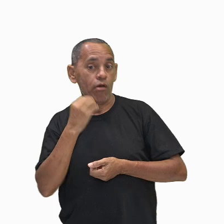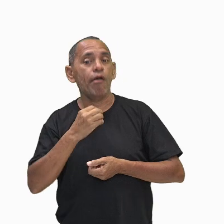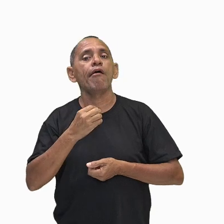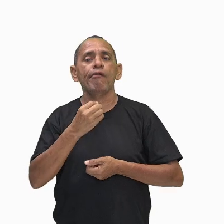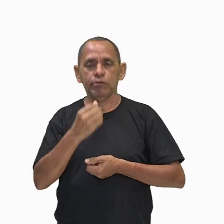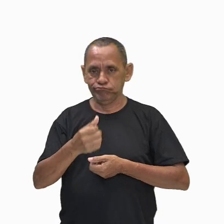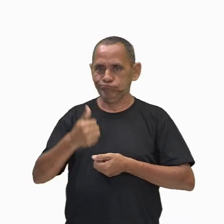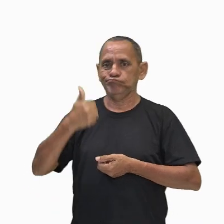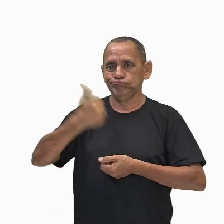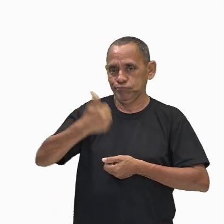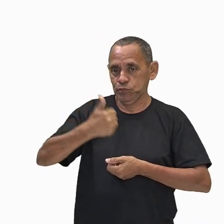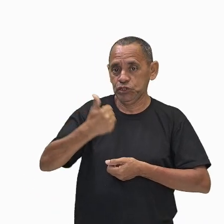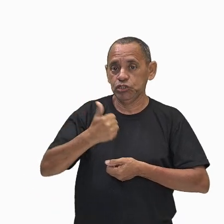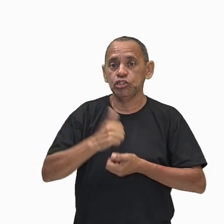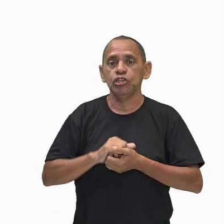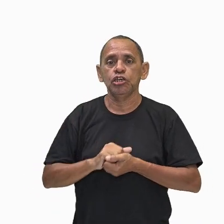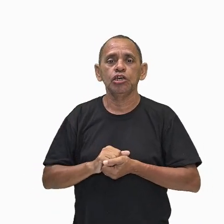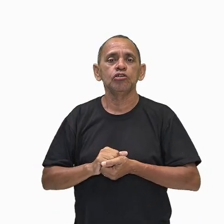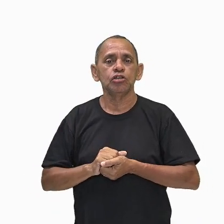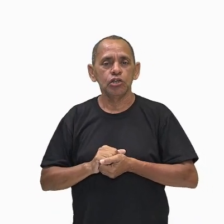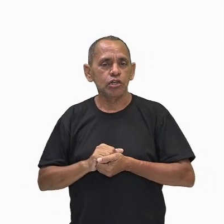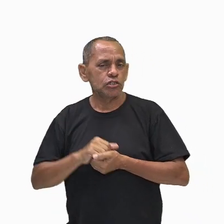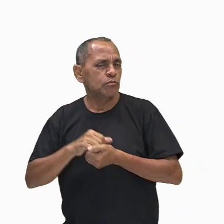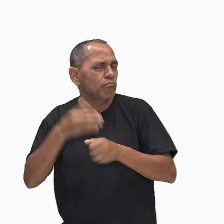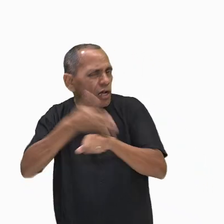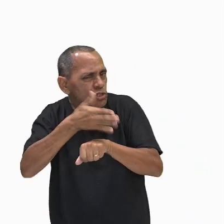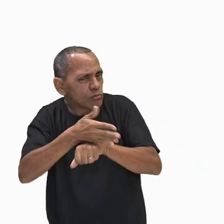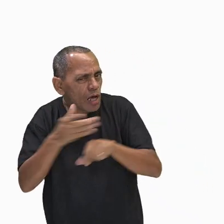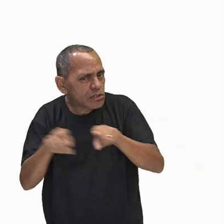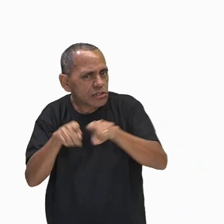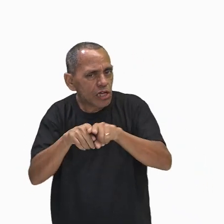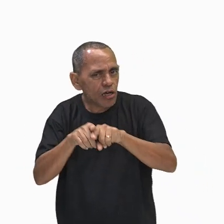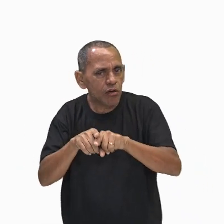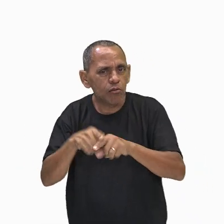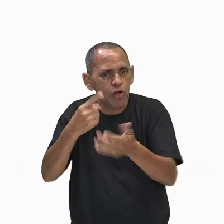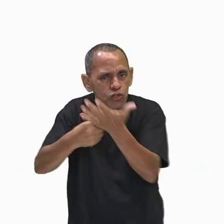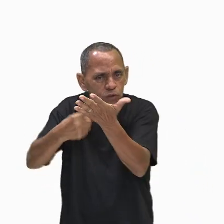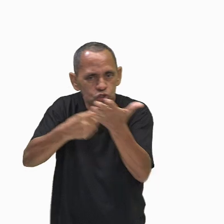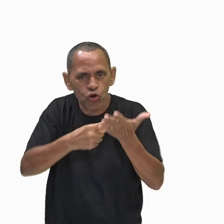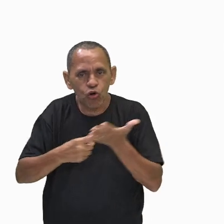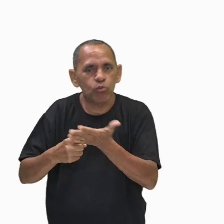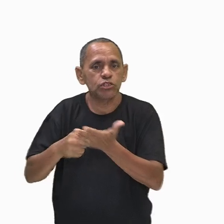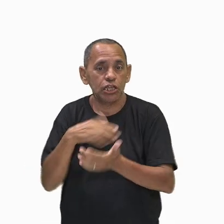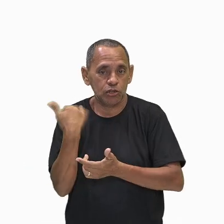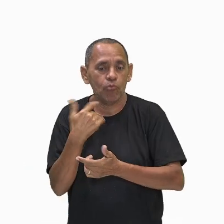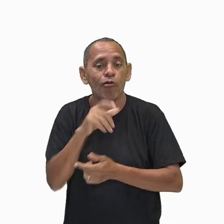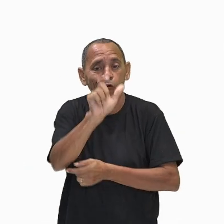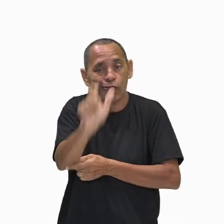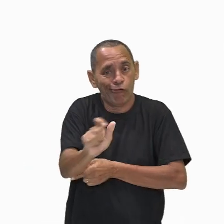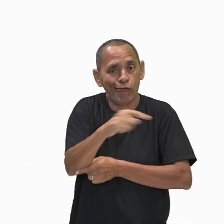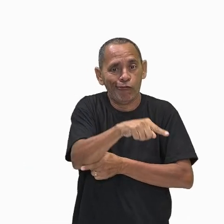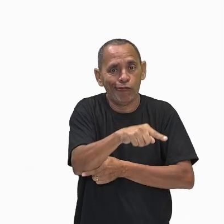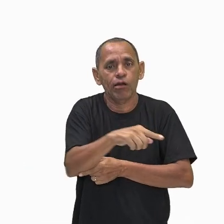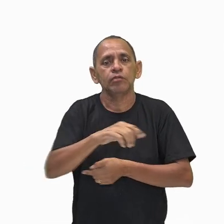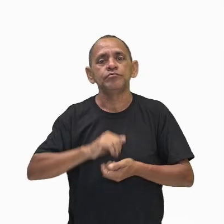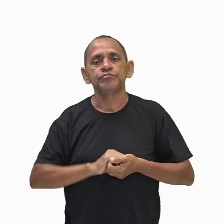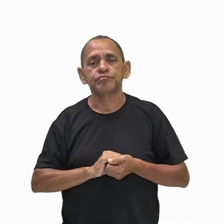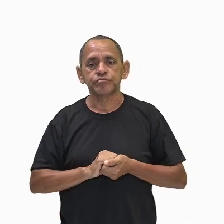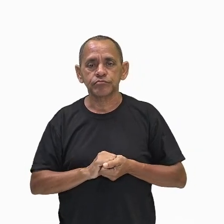comoção e aumentou o descontentamento da população com o império do Dom Pedro I. Então,